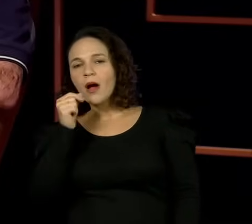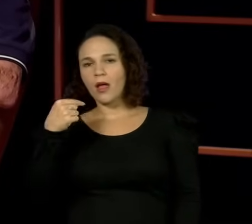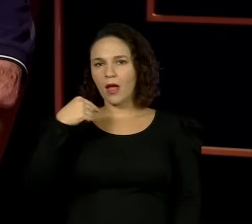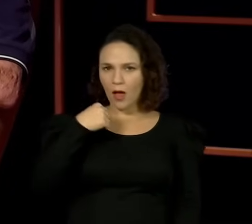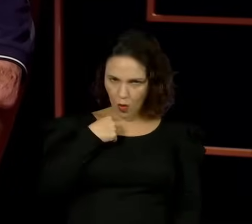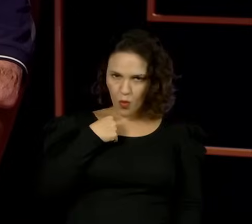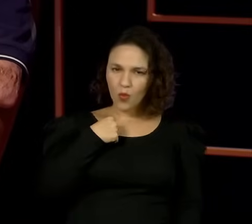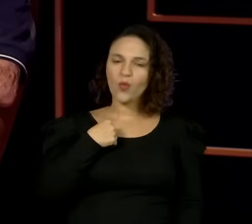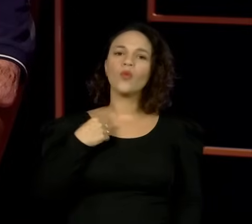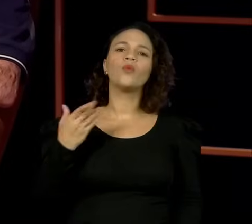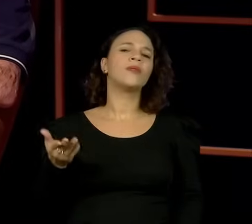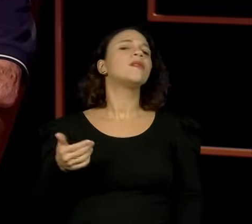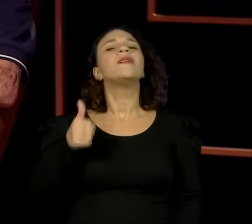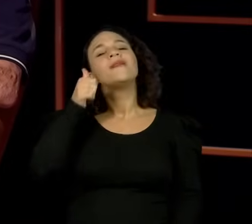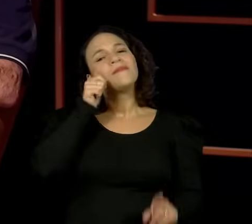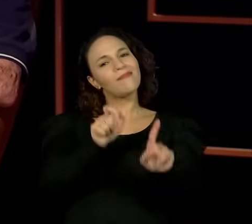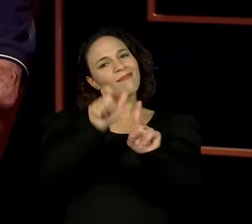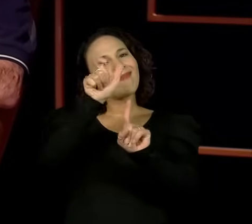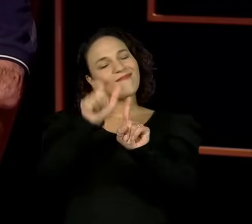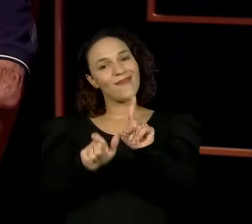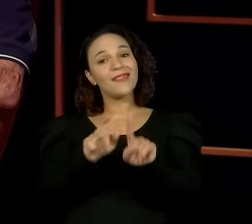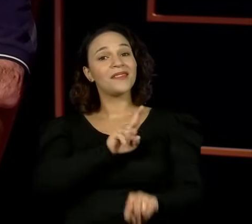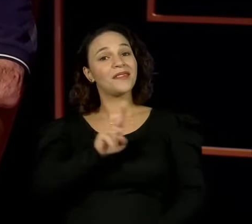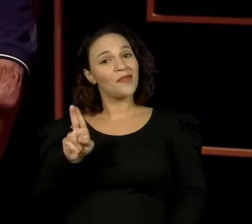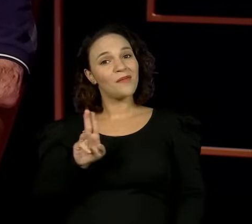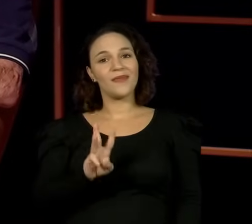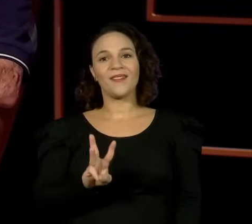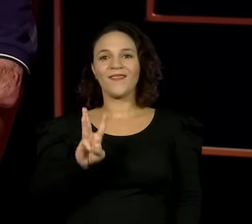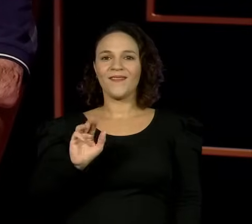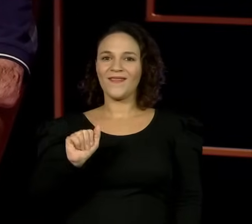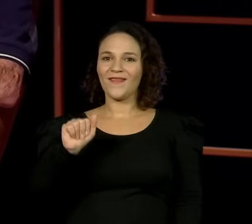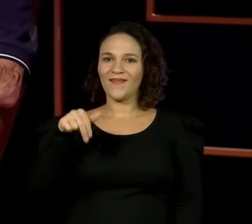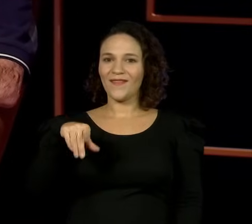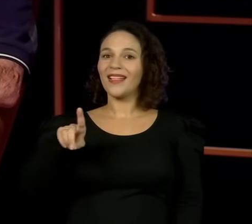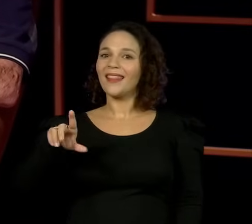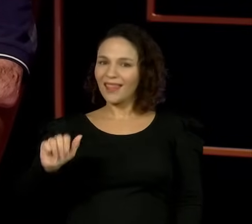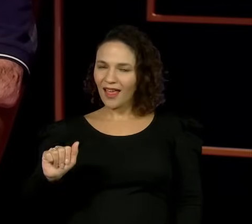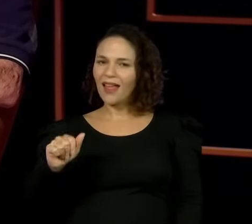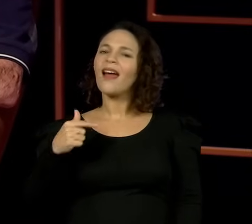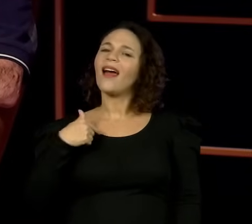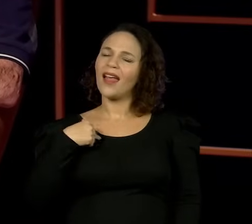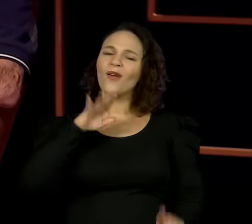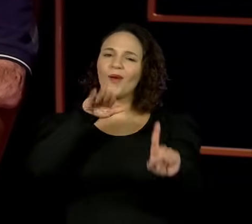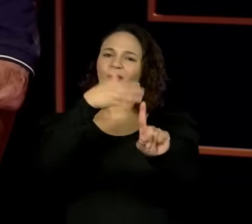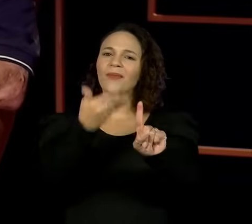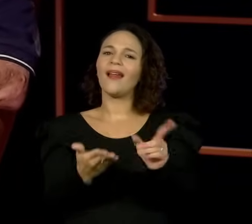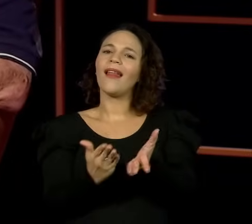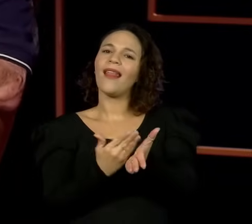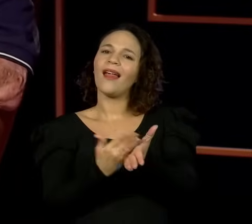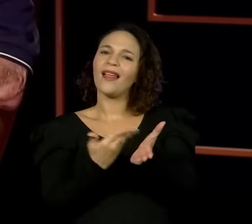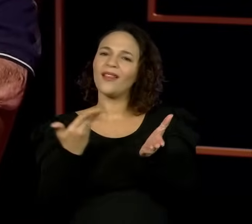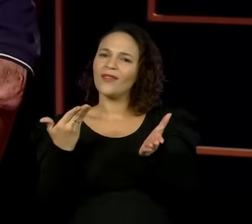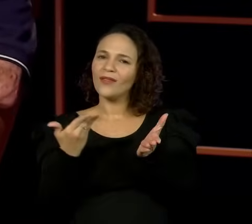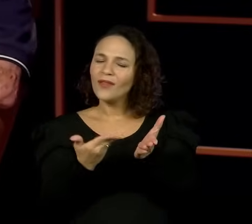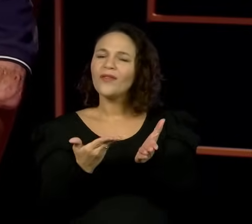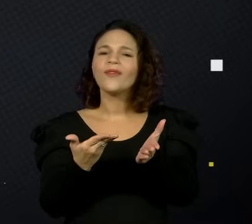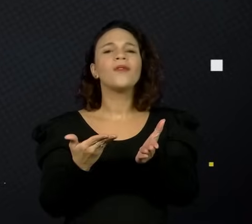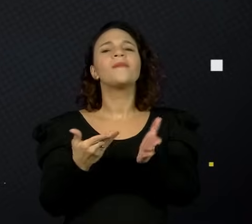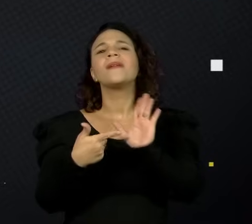Wandinha, de fato, eu escrevi um livro sobre ela. dizendo o